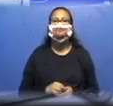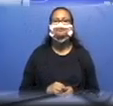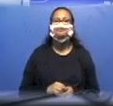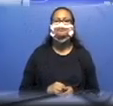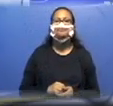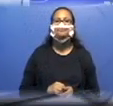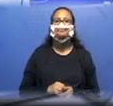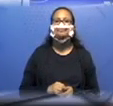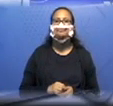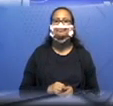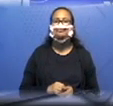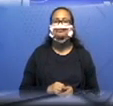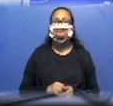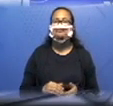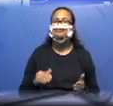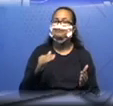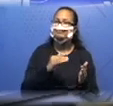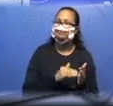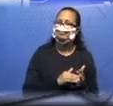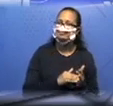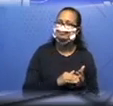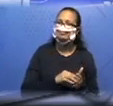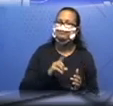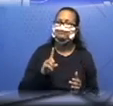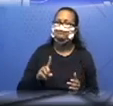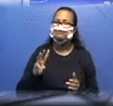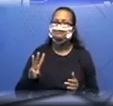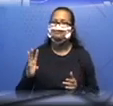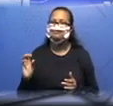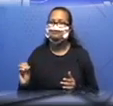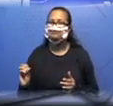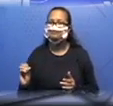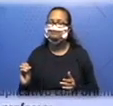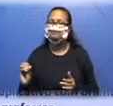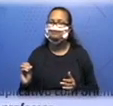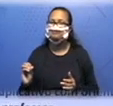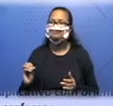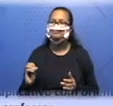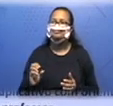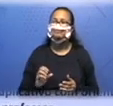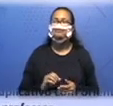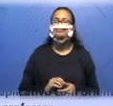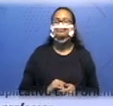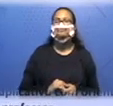Da 126 até a 136.